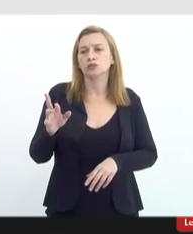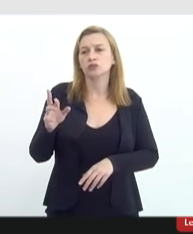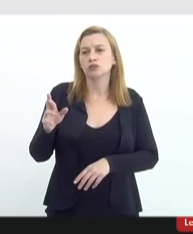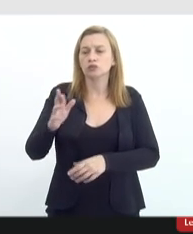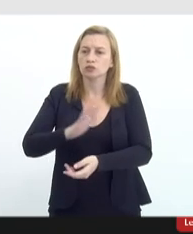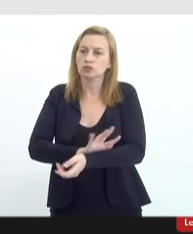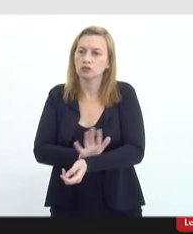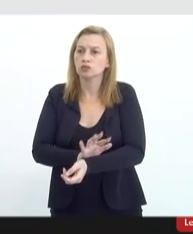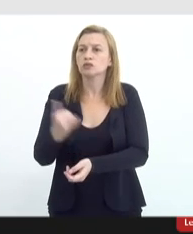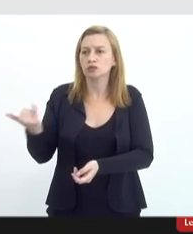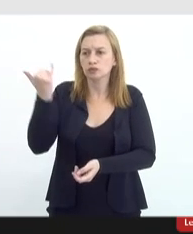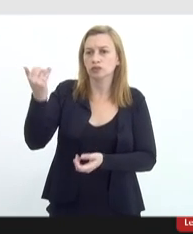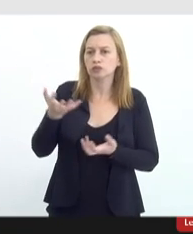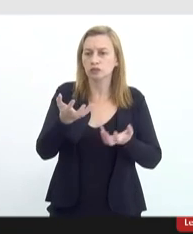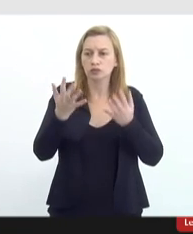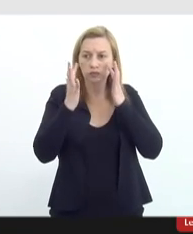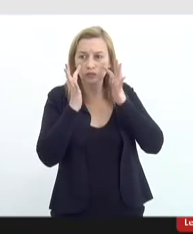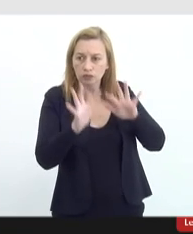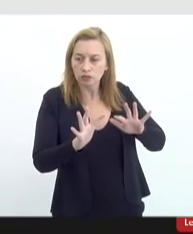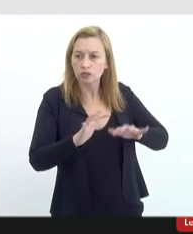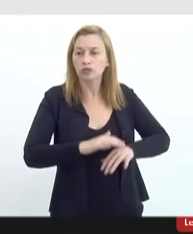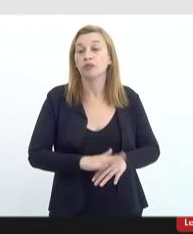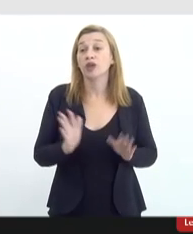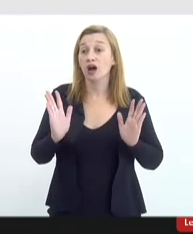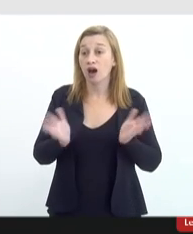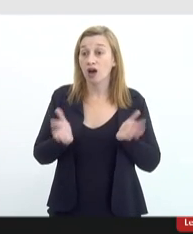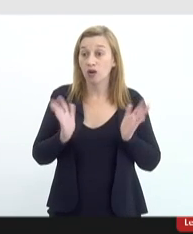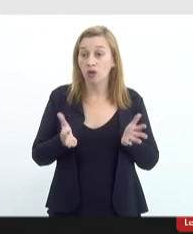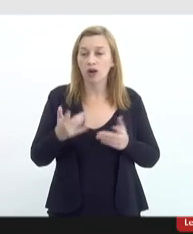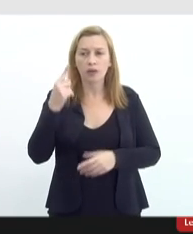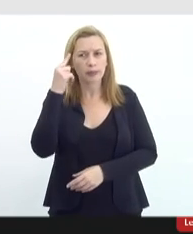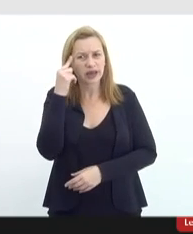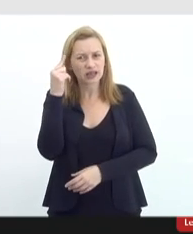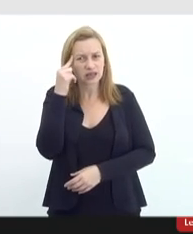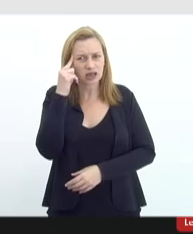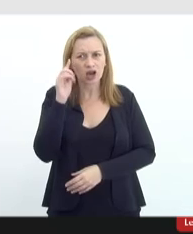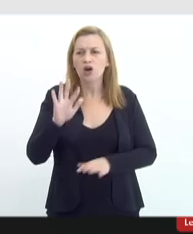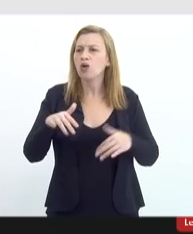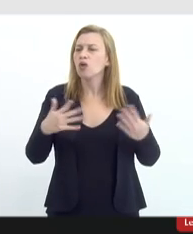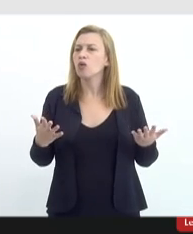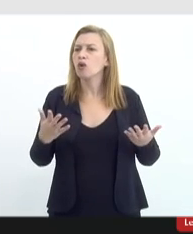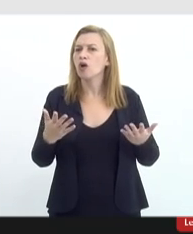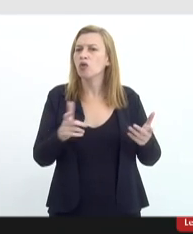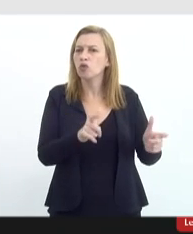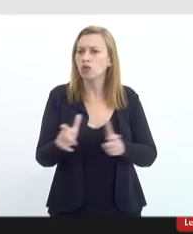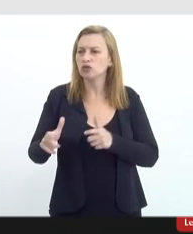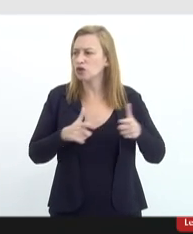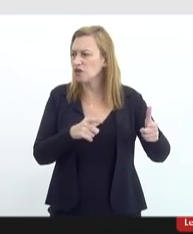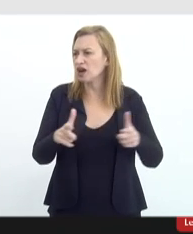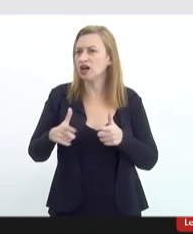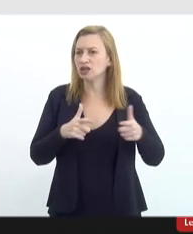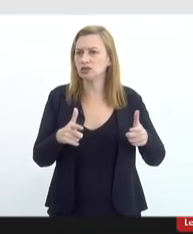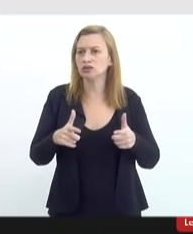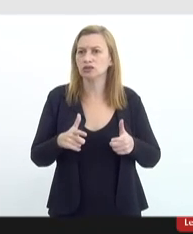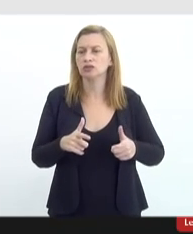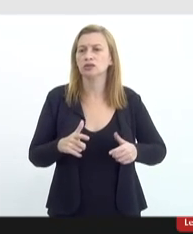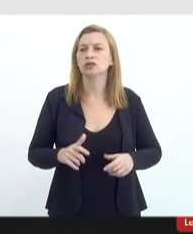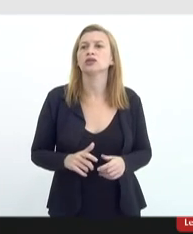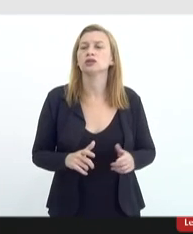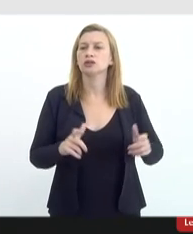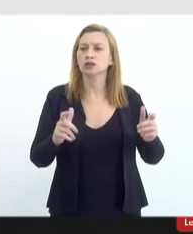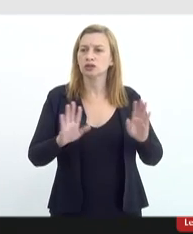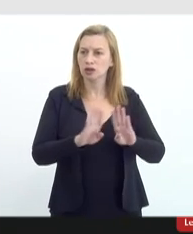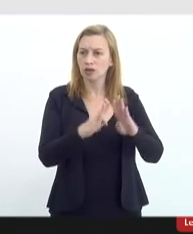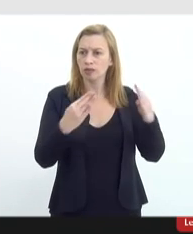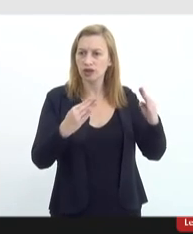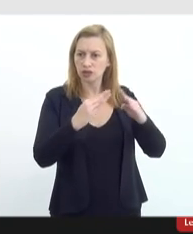que eu gostaria de chamar a atenção. Agora, a gente pensar em quais lugares estavam sendo preferencialmente abertos esses templos,